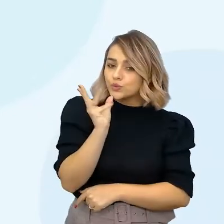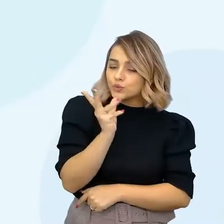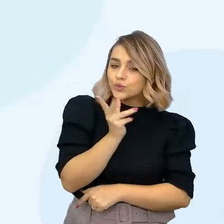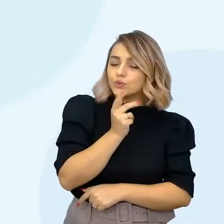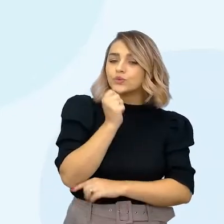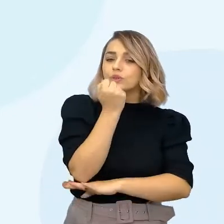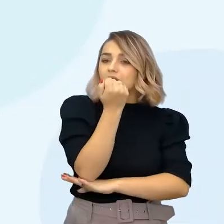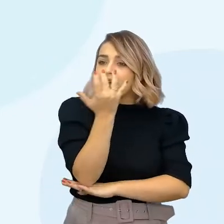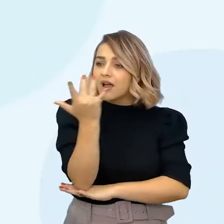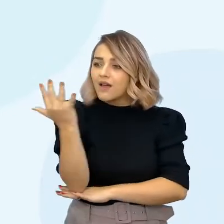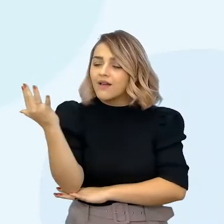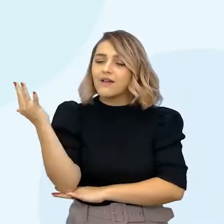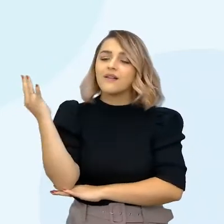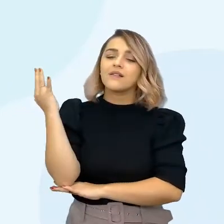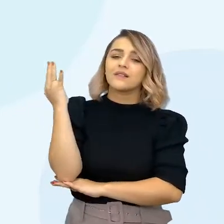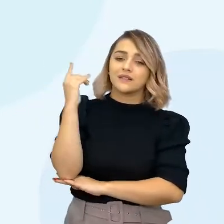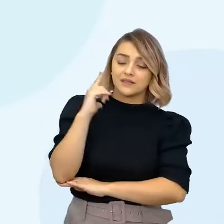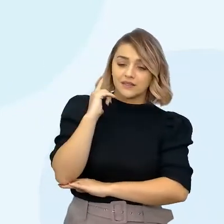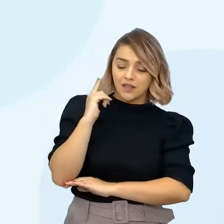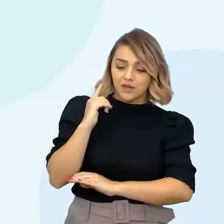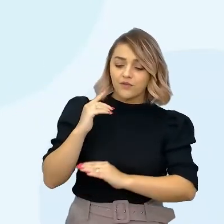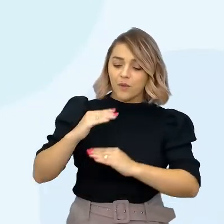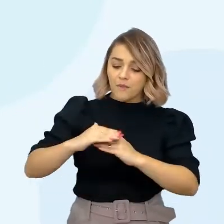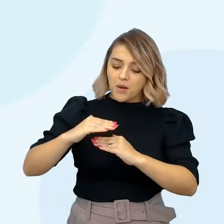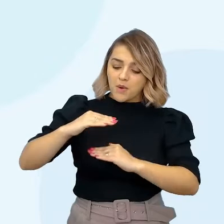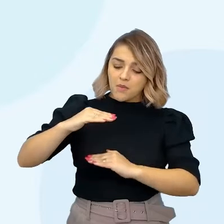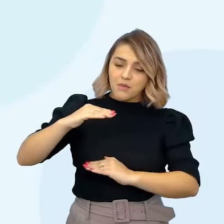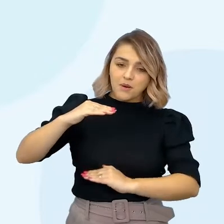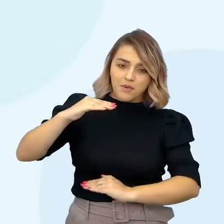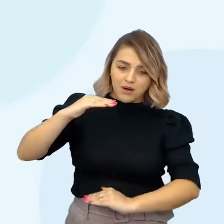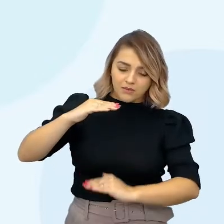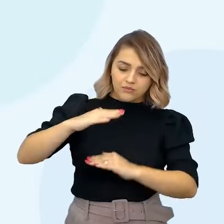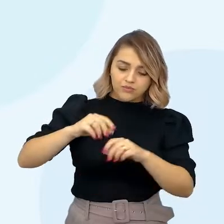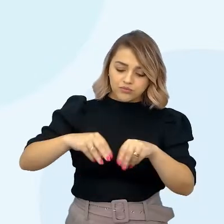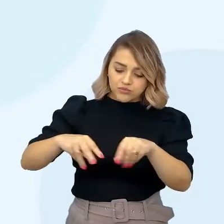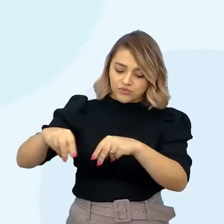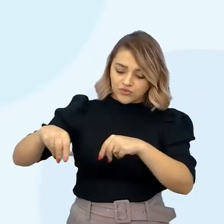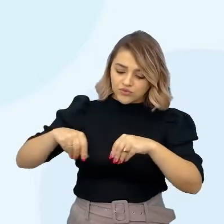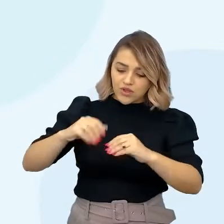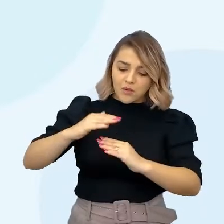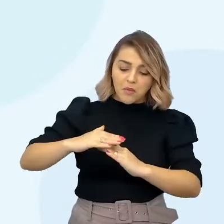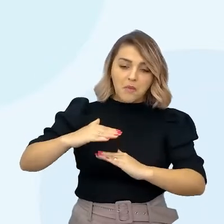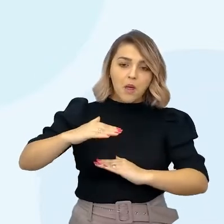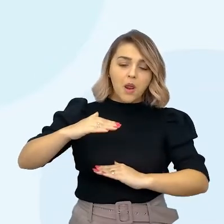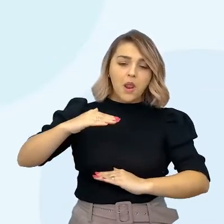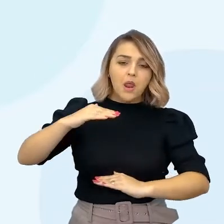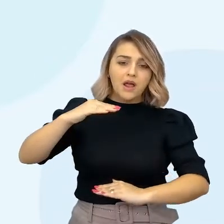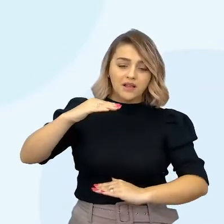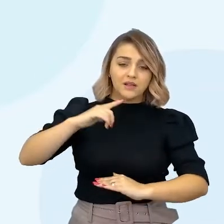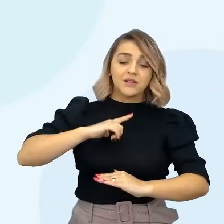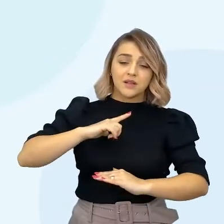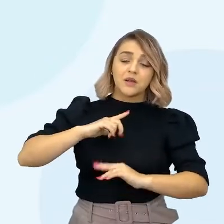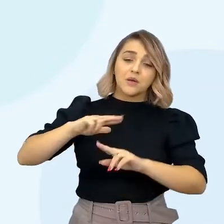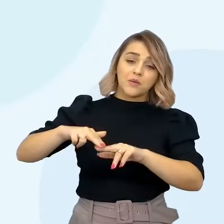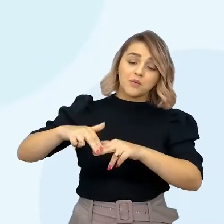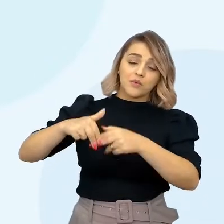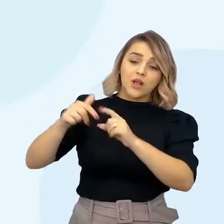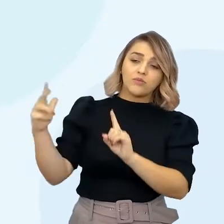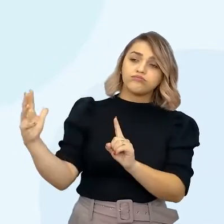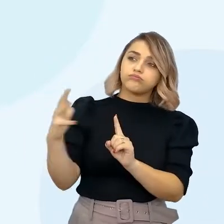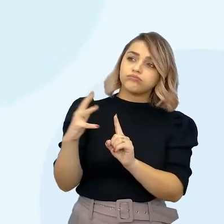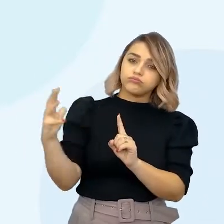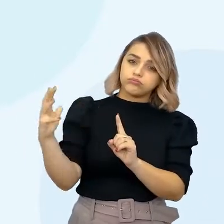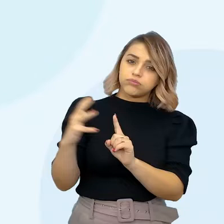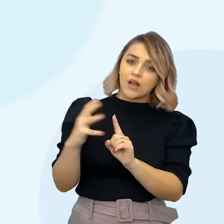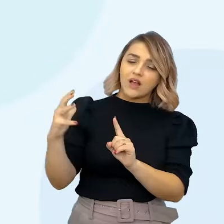aí depositadas em camadas, chamadas aí de horizontes, devido à ação da chuva, do vento, do calor,